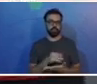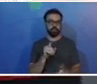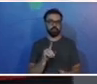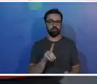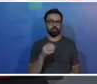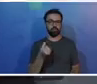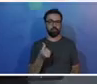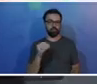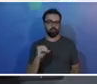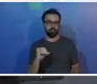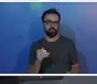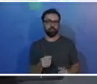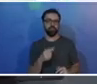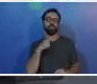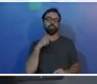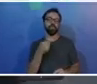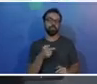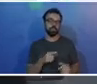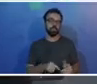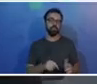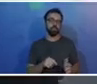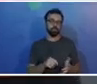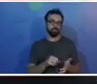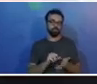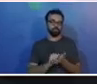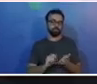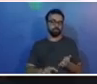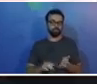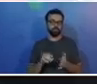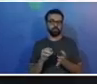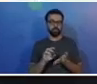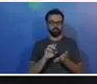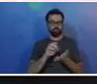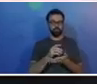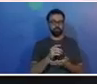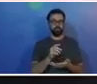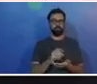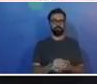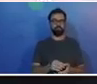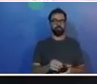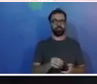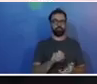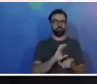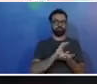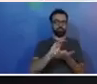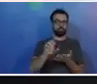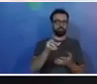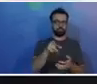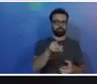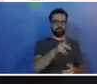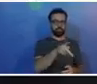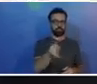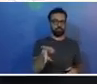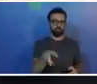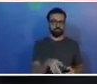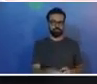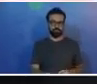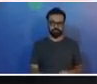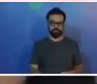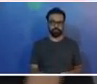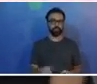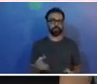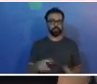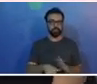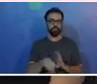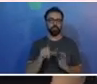160. Dúvidas, correção, os professores sempre estão à disposição de vocês. Antes de